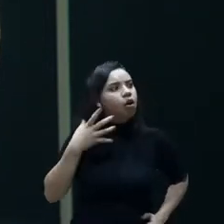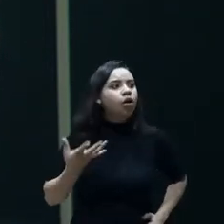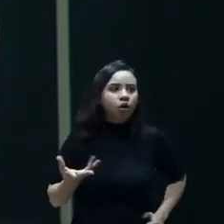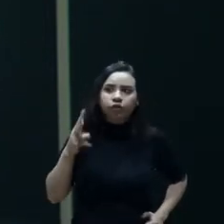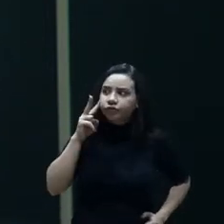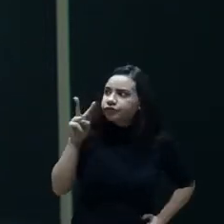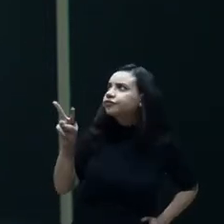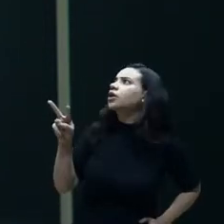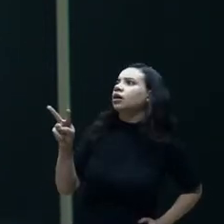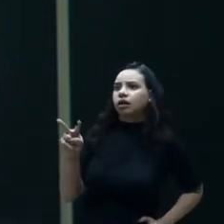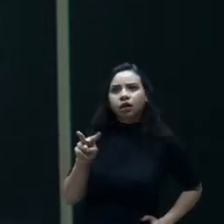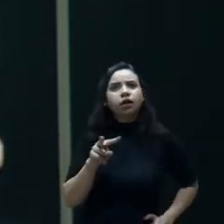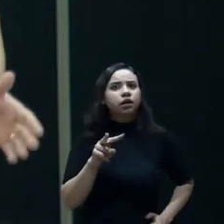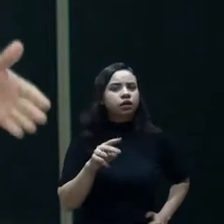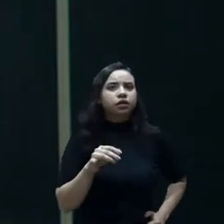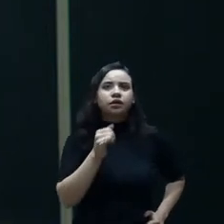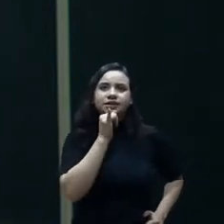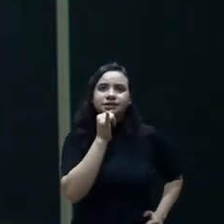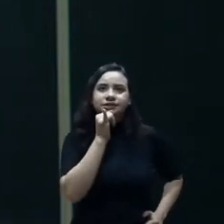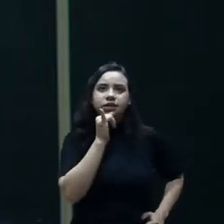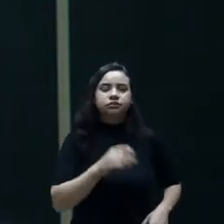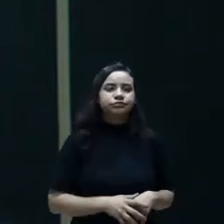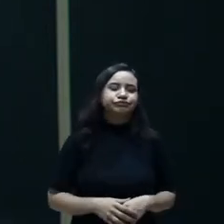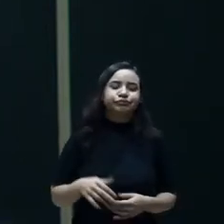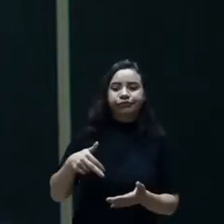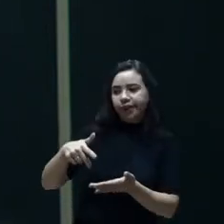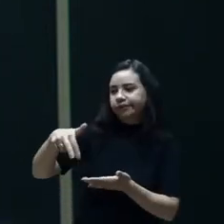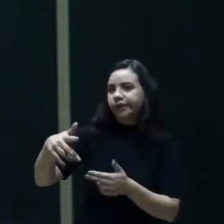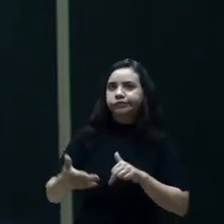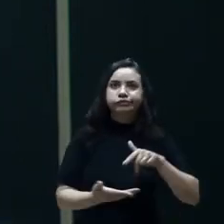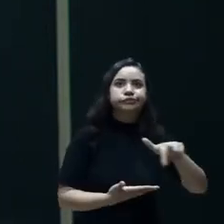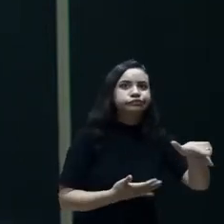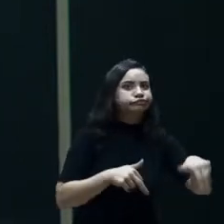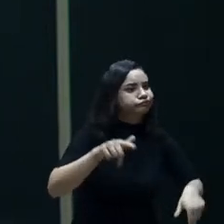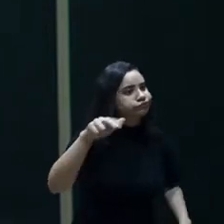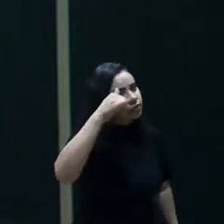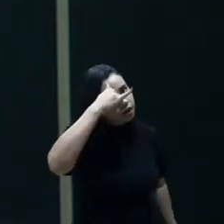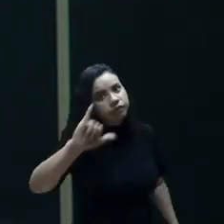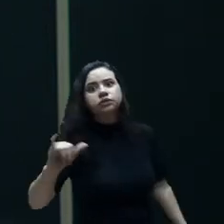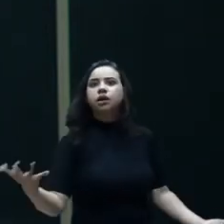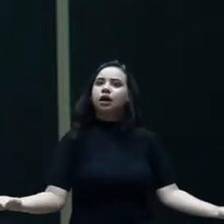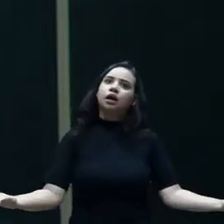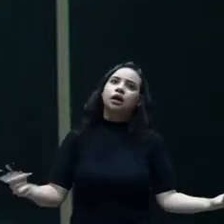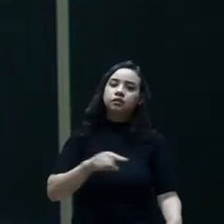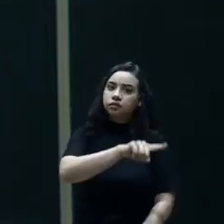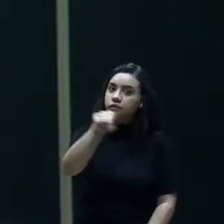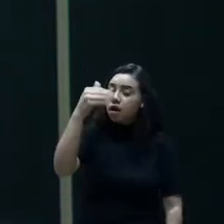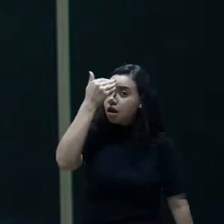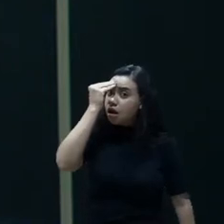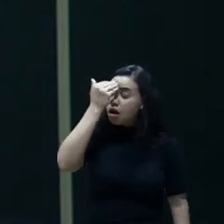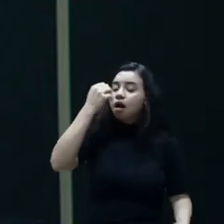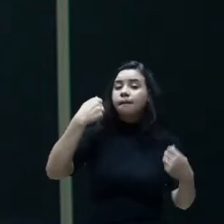Quando chega o momento do culto, não precisa ficar dizendo, não é para andar, não é para isso, não é para aquilo. Não, por quê? Porque você entende que